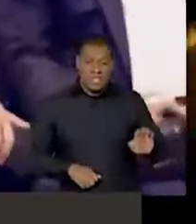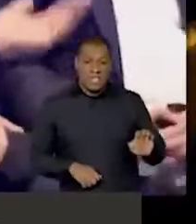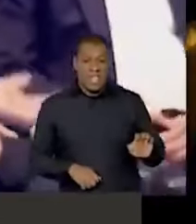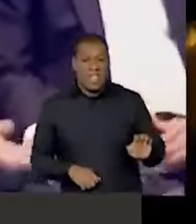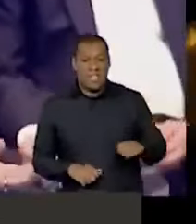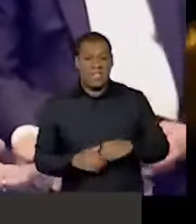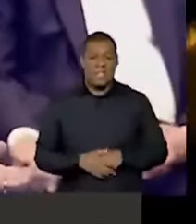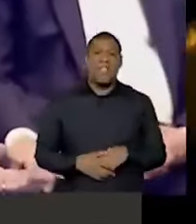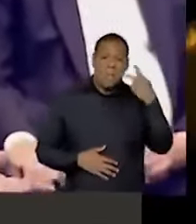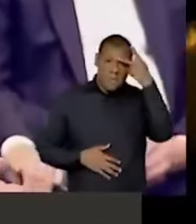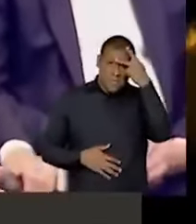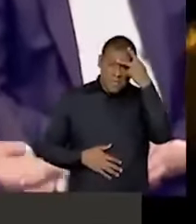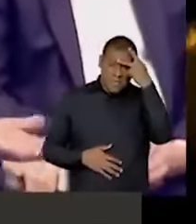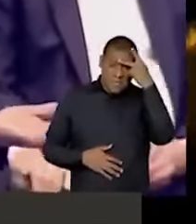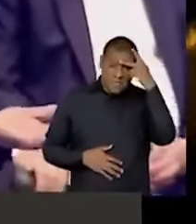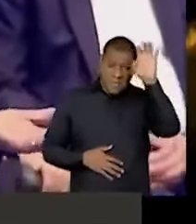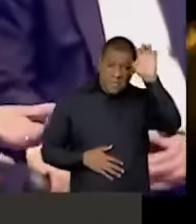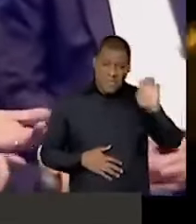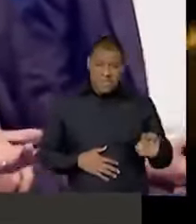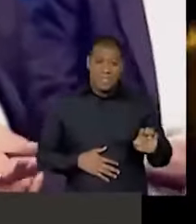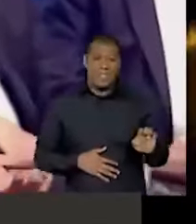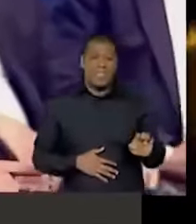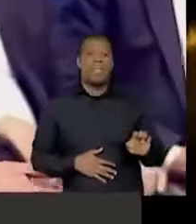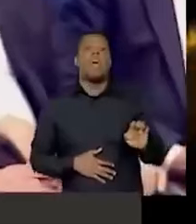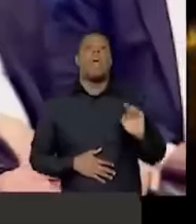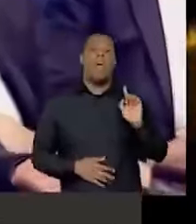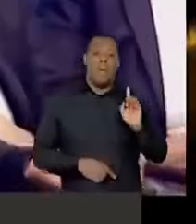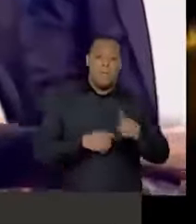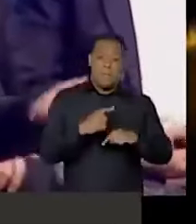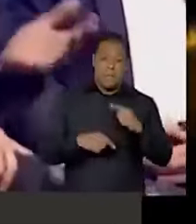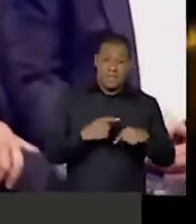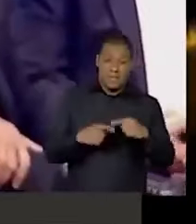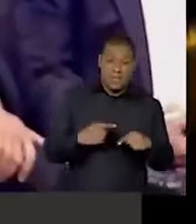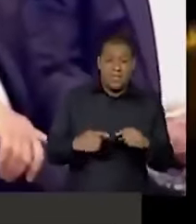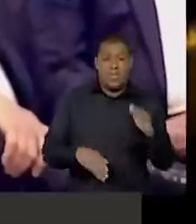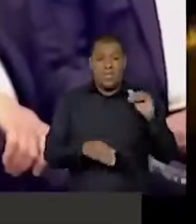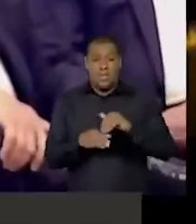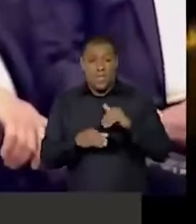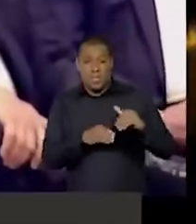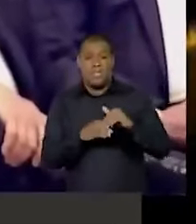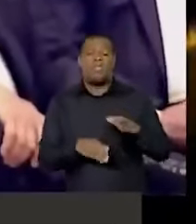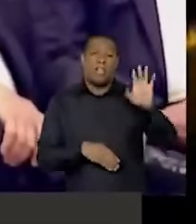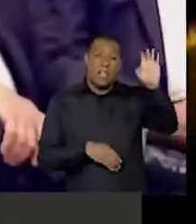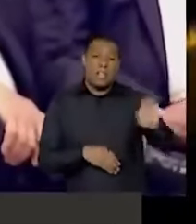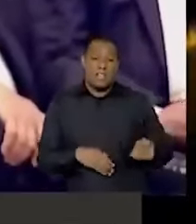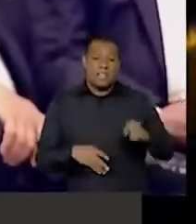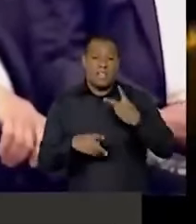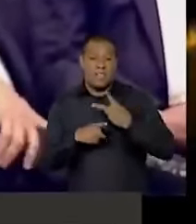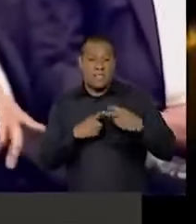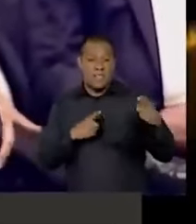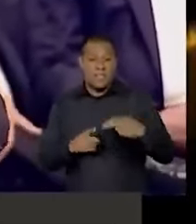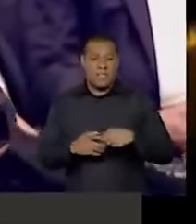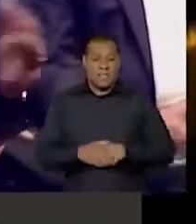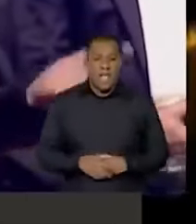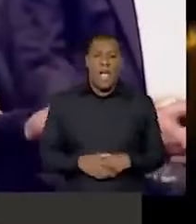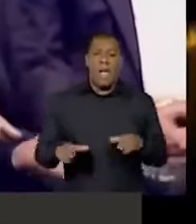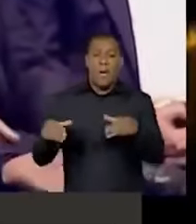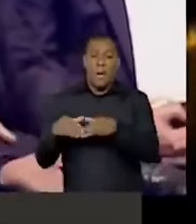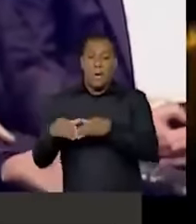que acabara com os milionários, os miseráveis. E ainda disse que restaura. Eu até